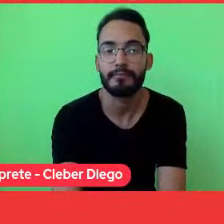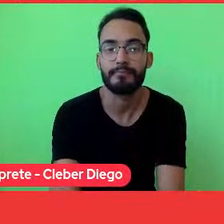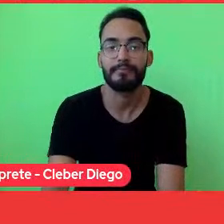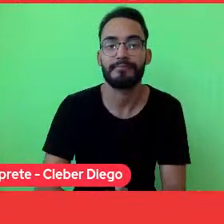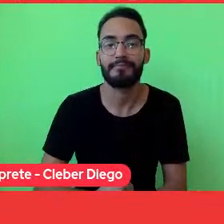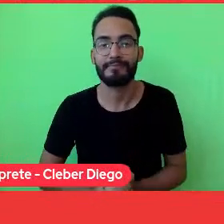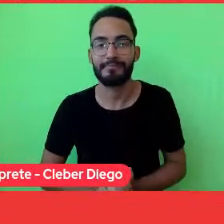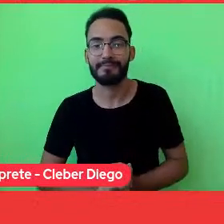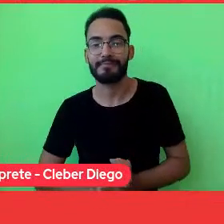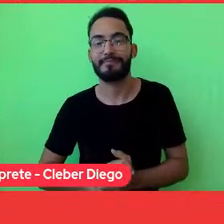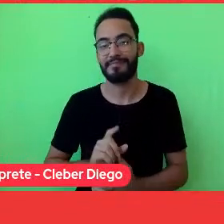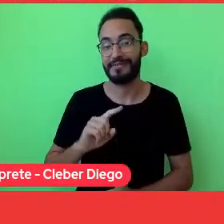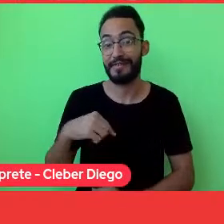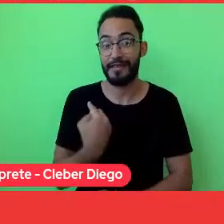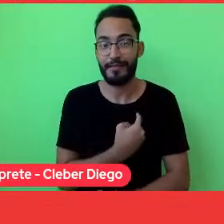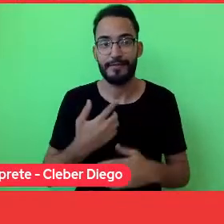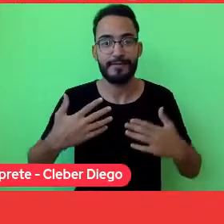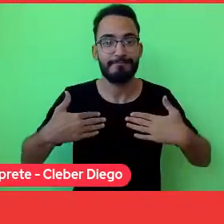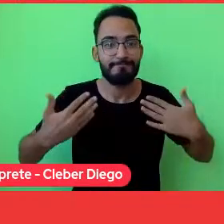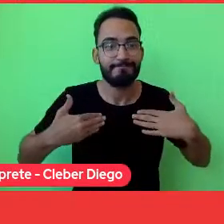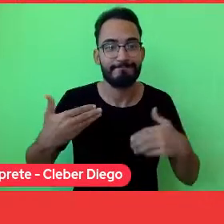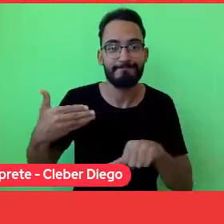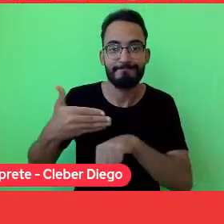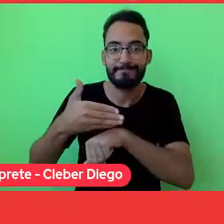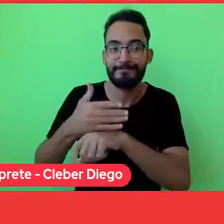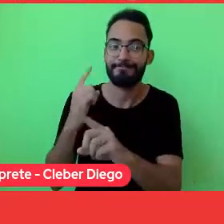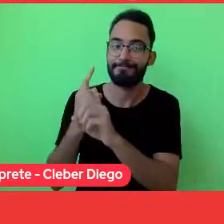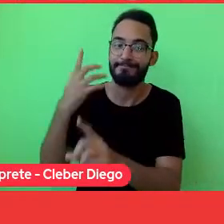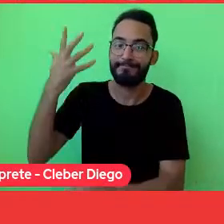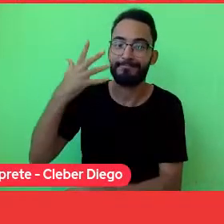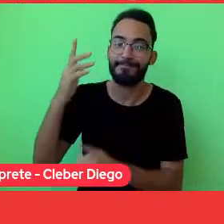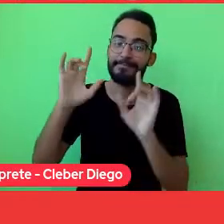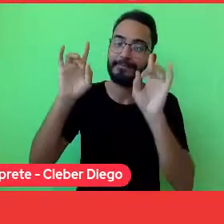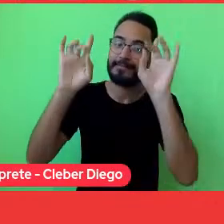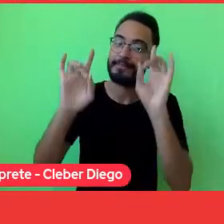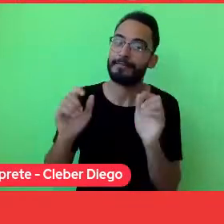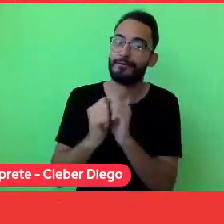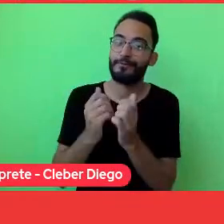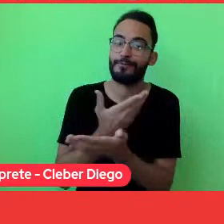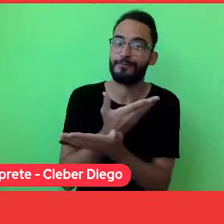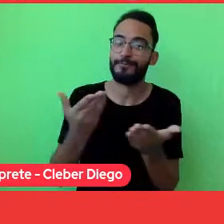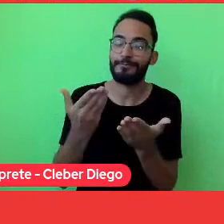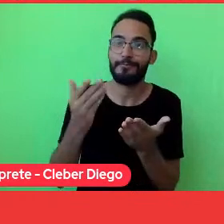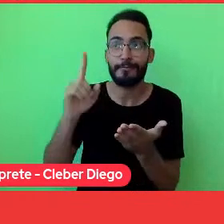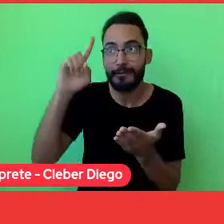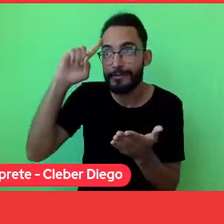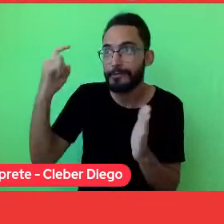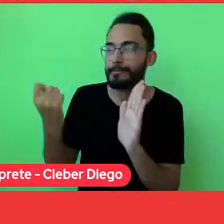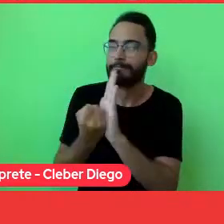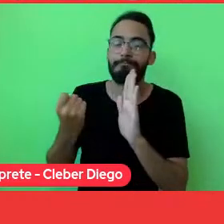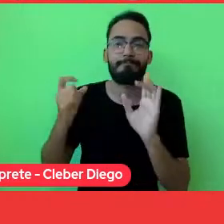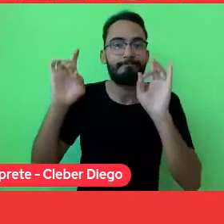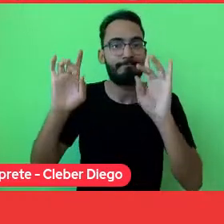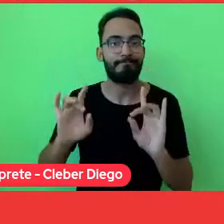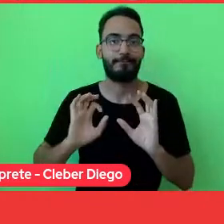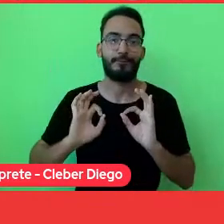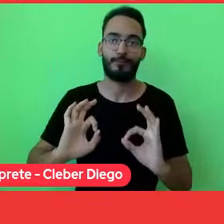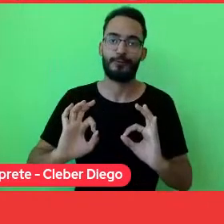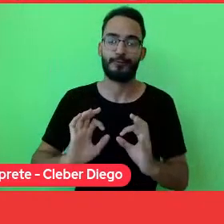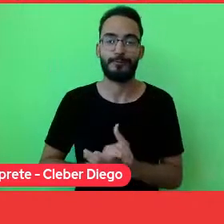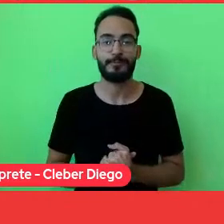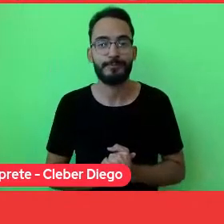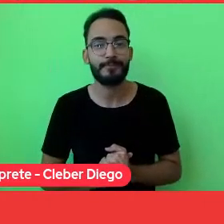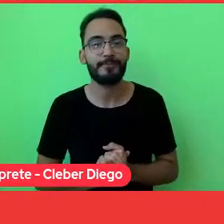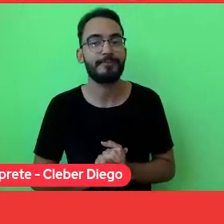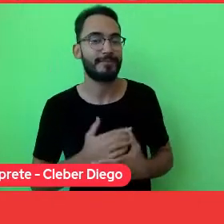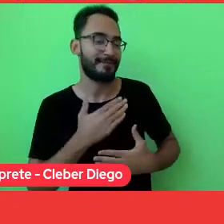Estamos animadas aqui para participar desse evento incrível com vocês numa data tão especial. É um prazer enorme ter